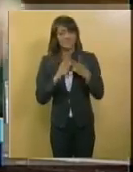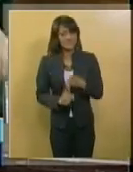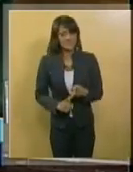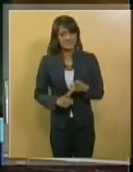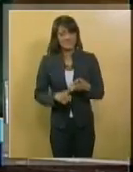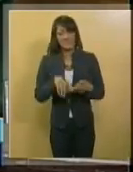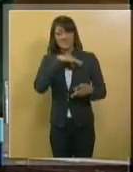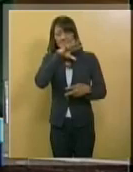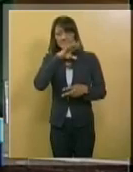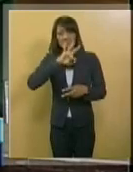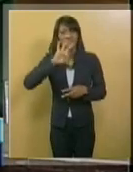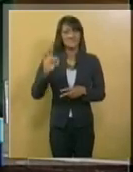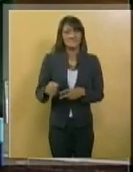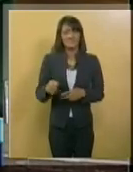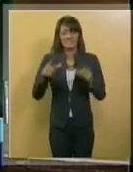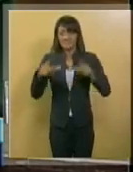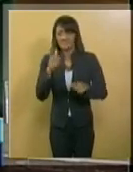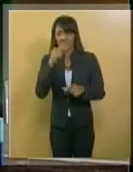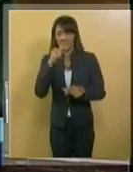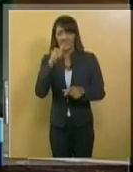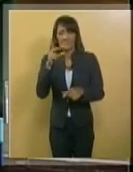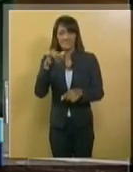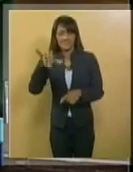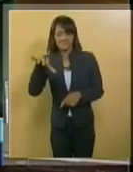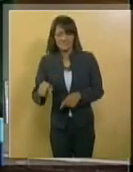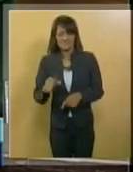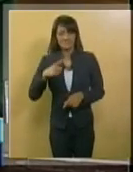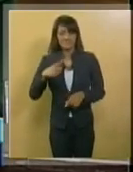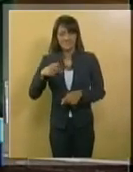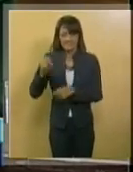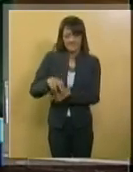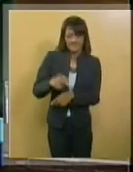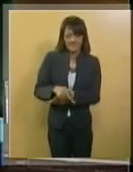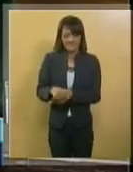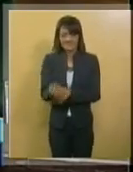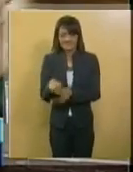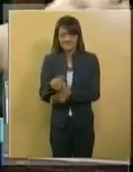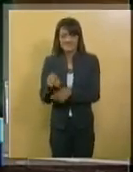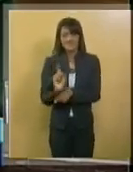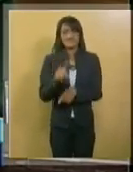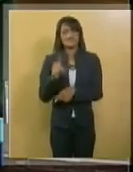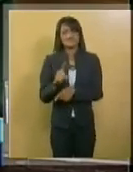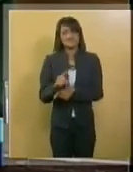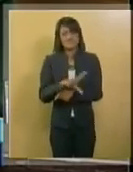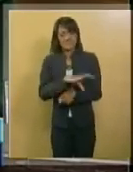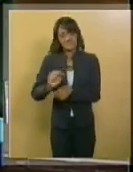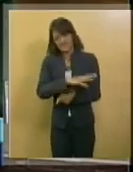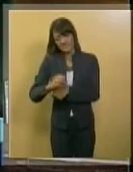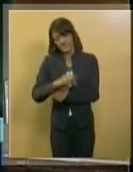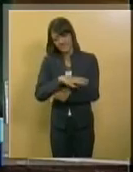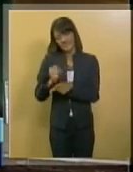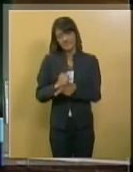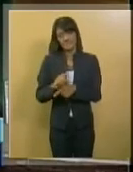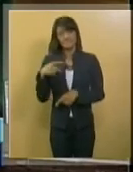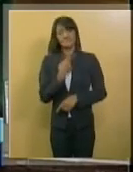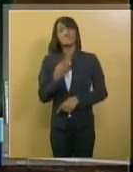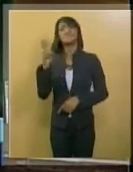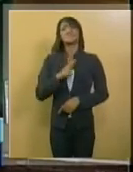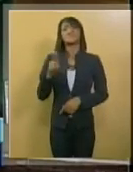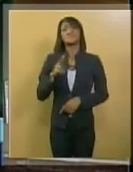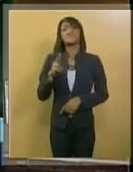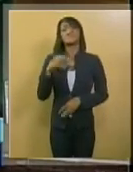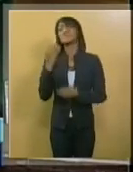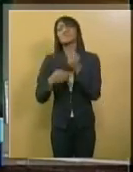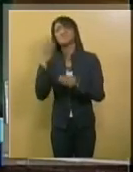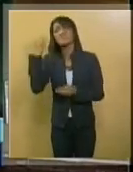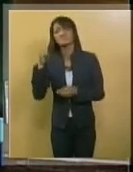animal direto para o ponto de captação de água da Deso. Lá dentro tem vermes e piranhas. A água está sendo captada para nós todos usarmos. Como que eu sei disso?